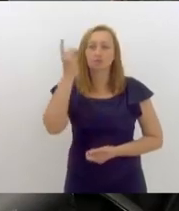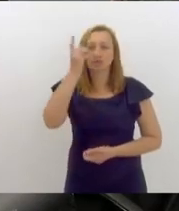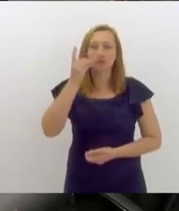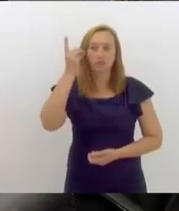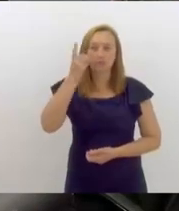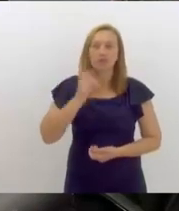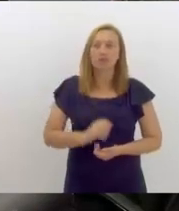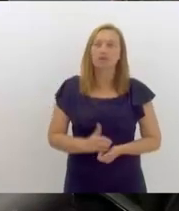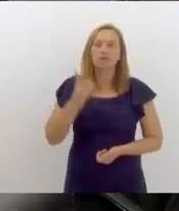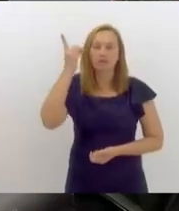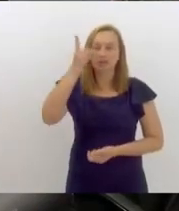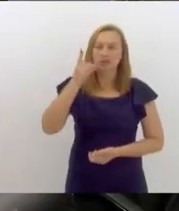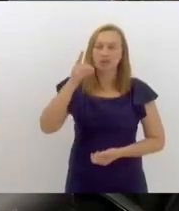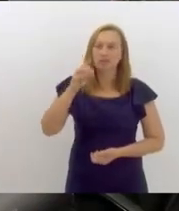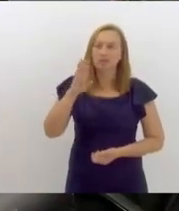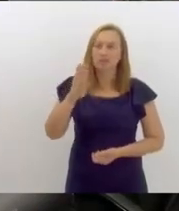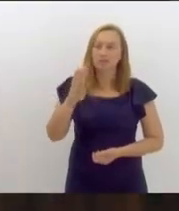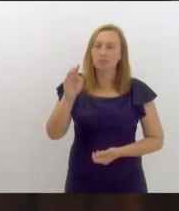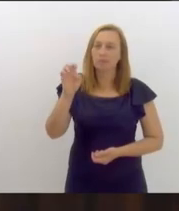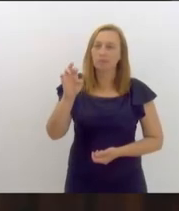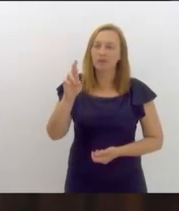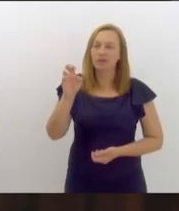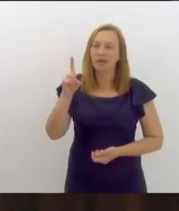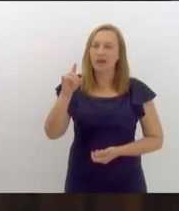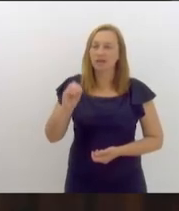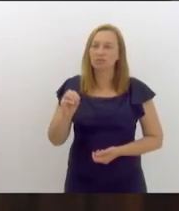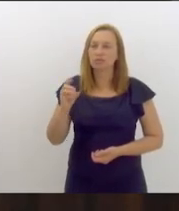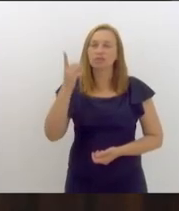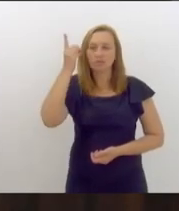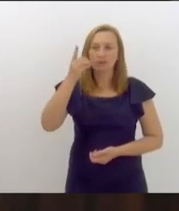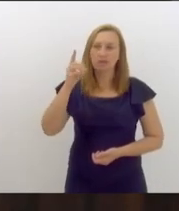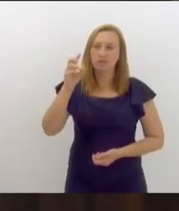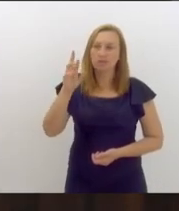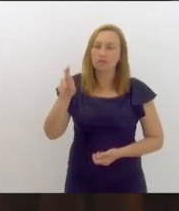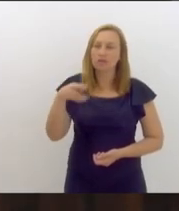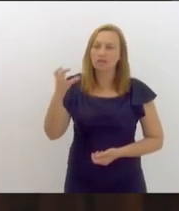Deputado Bernardo Rossi Deputado brasão